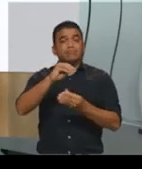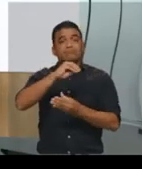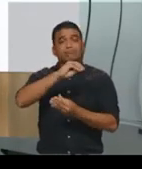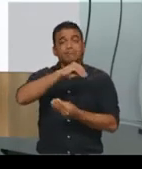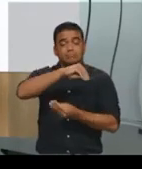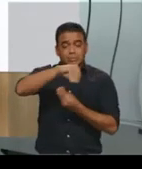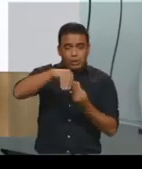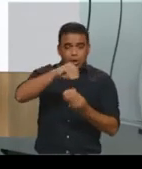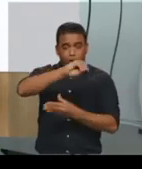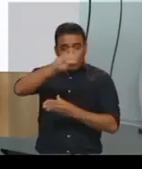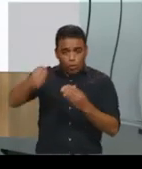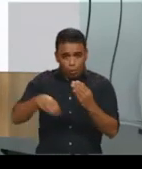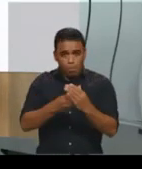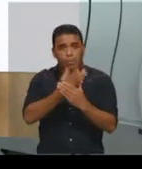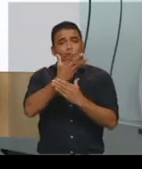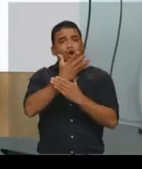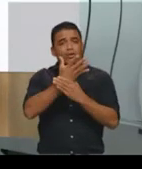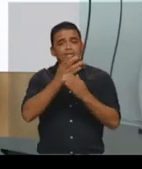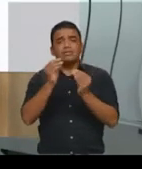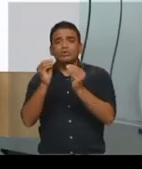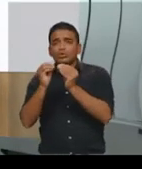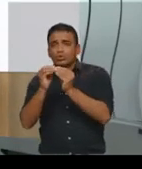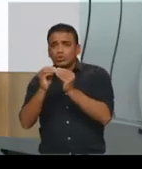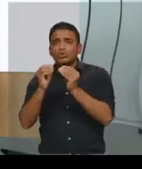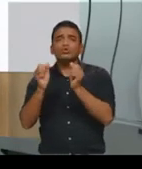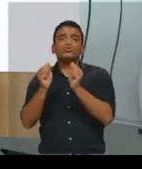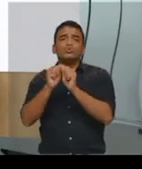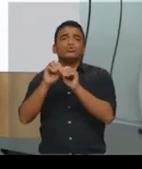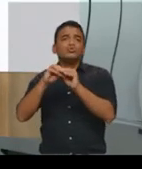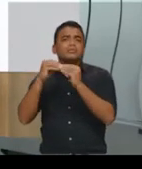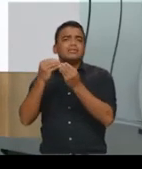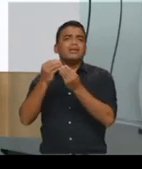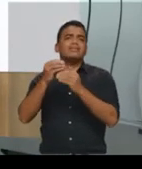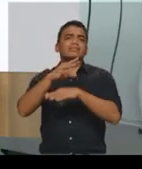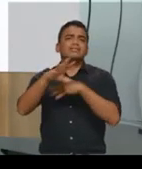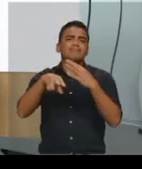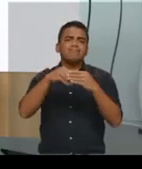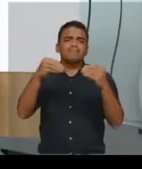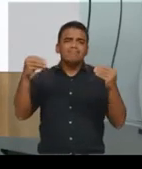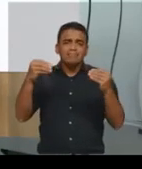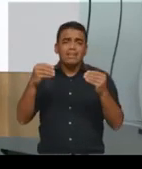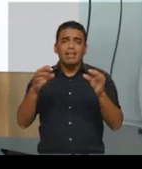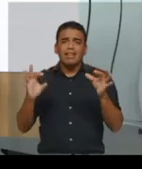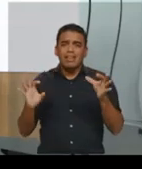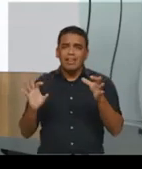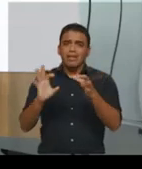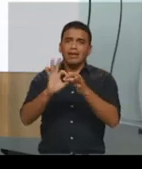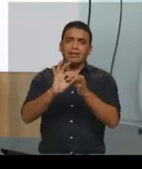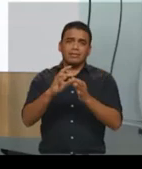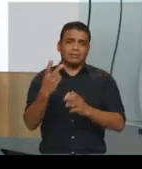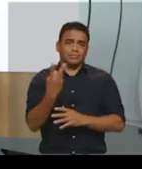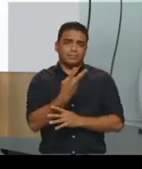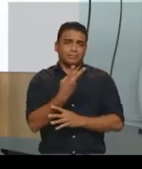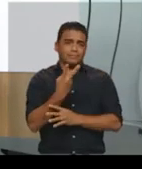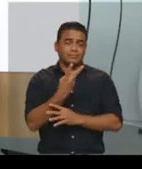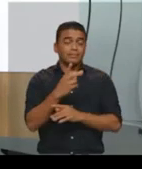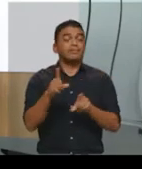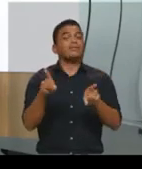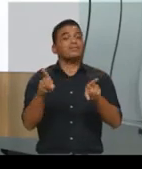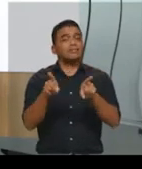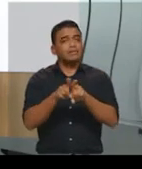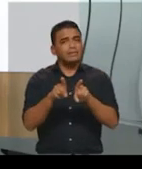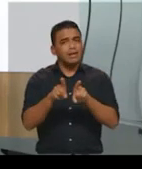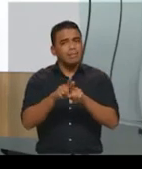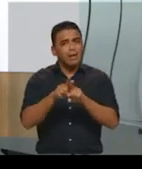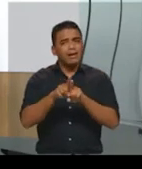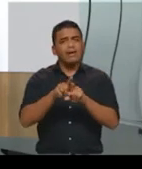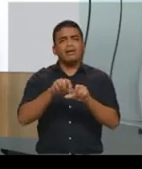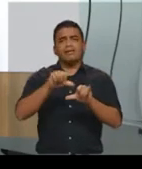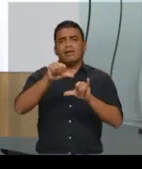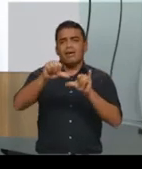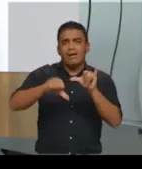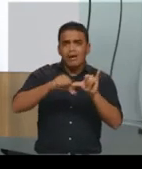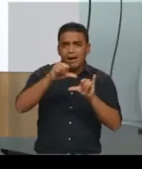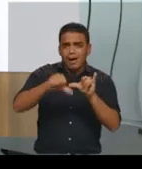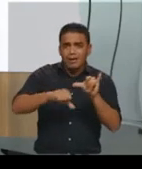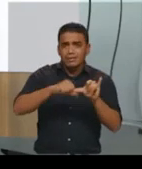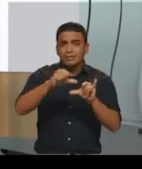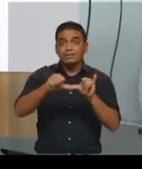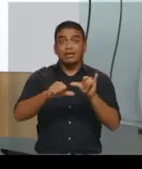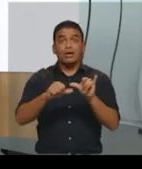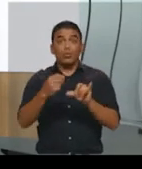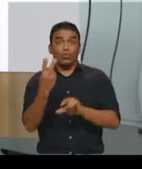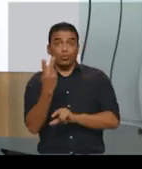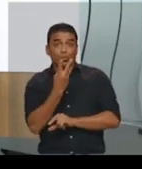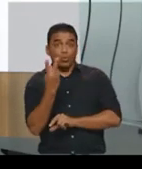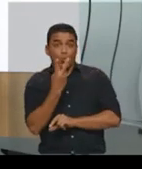com uma substância simples e há uma troca de ligantes entre eles. E tenho também a reação de